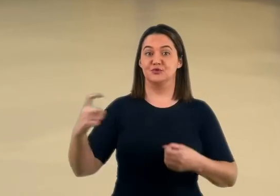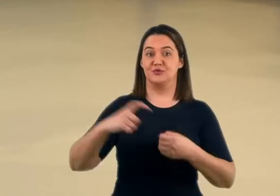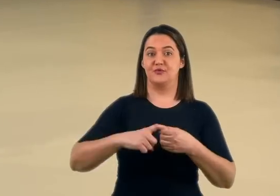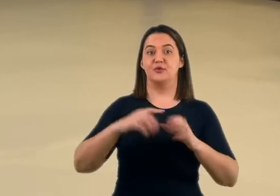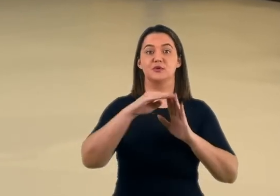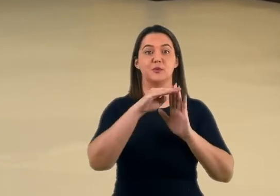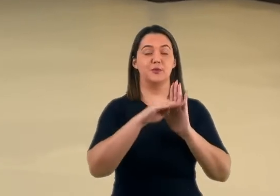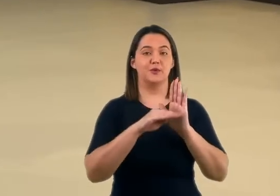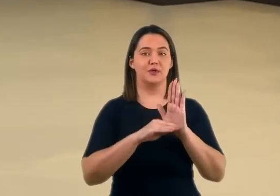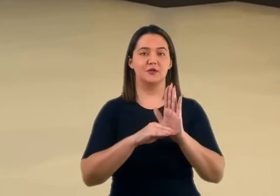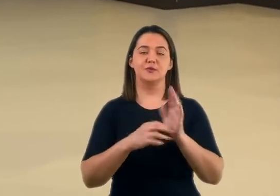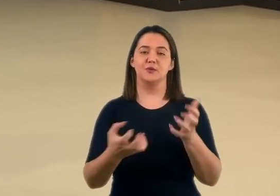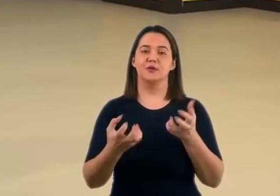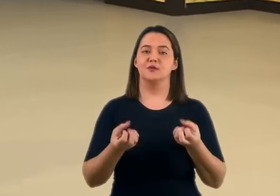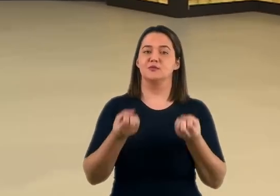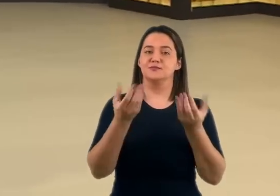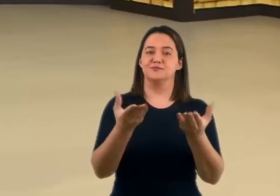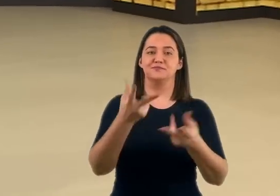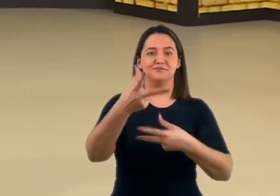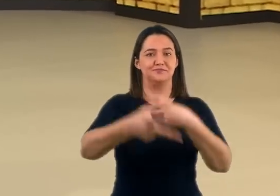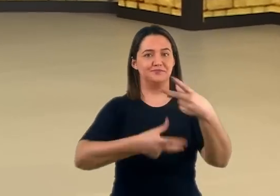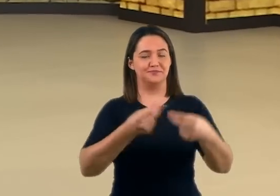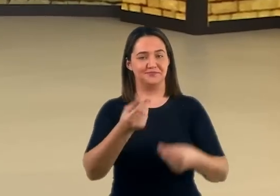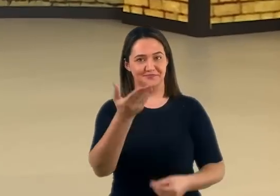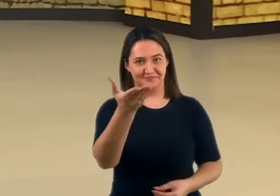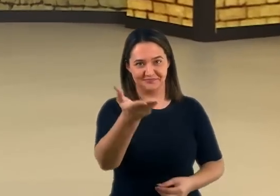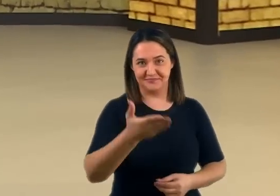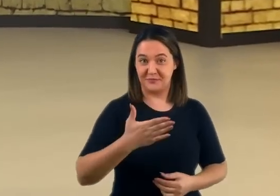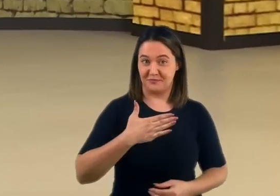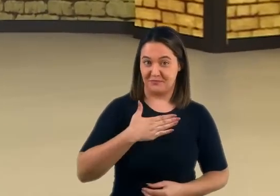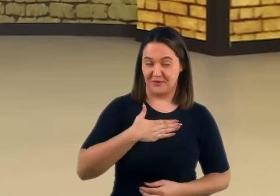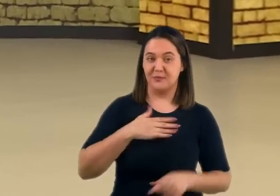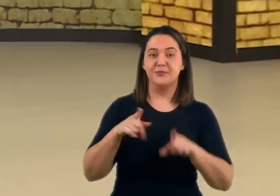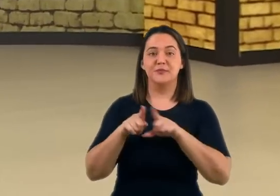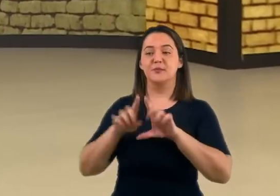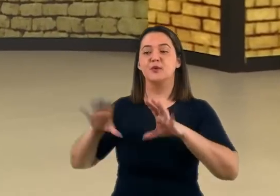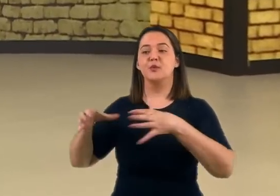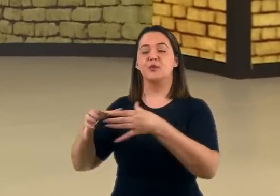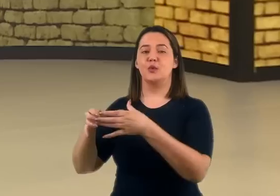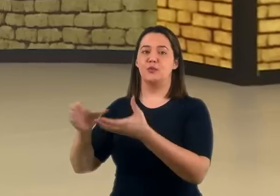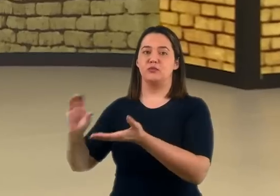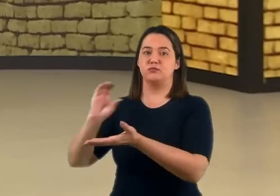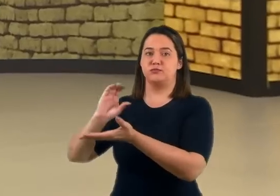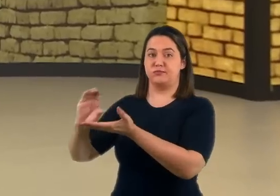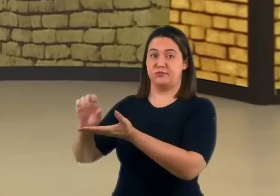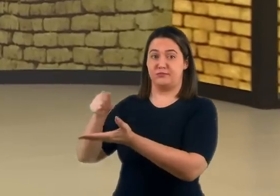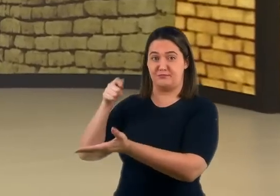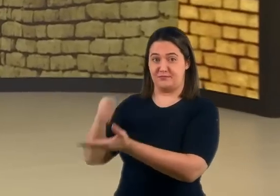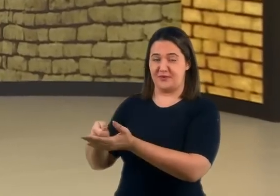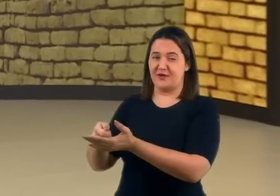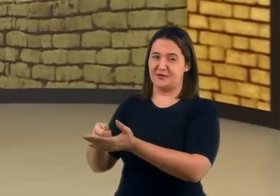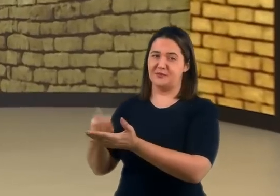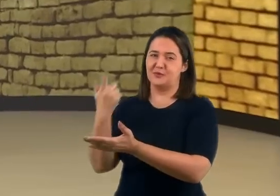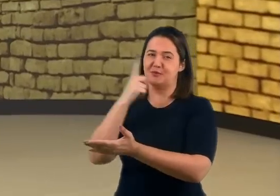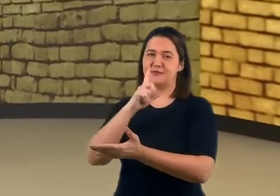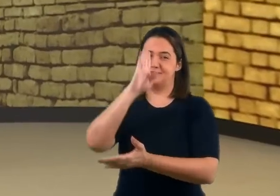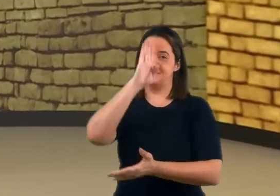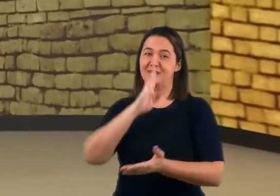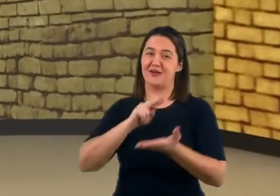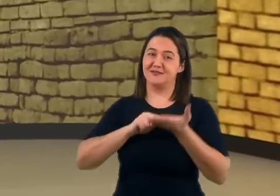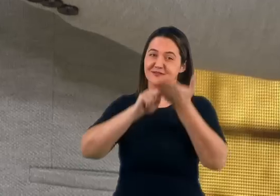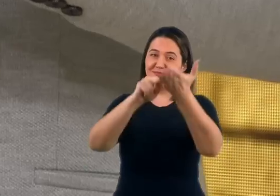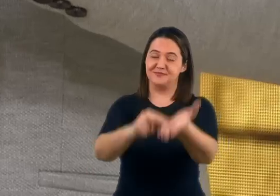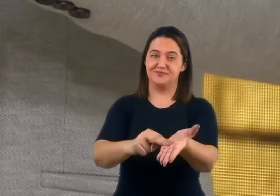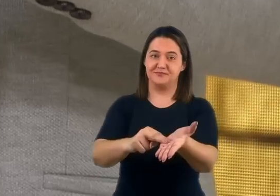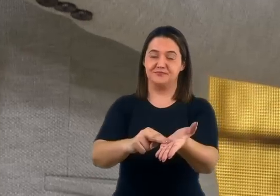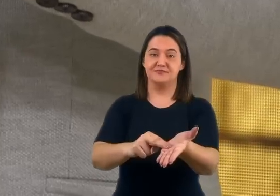De volta com o programa Evidências, mas eu quero dar um presente para você, meu e dos Anjos da Esperança. O Guia de Estudos